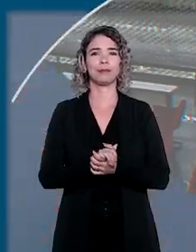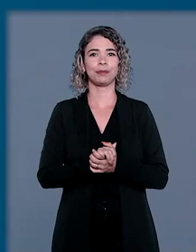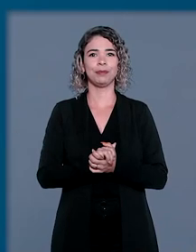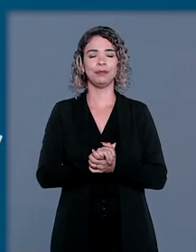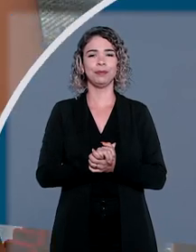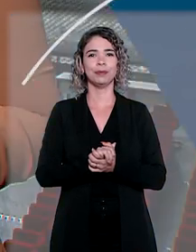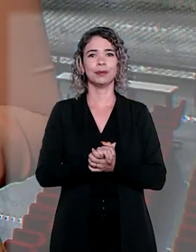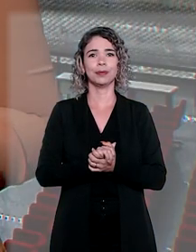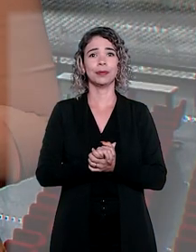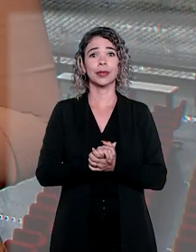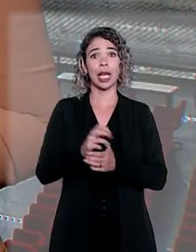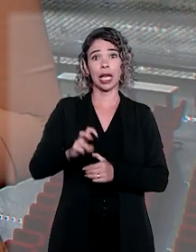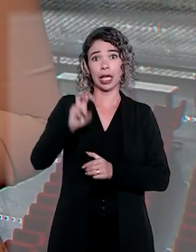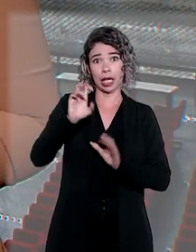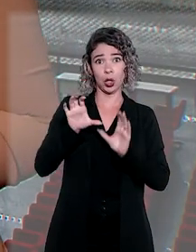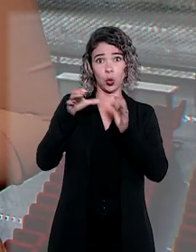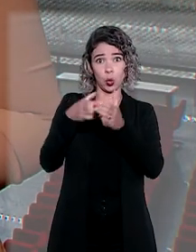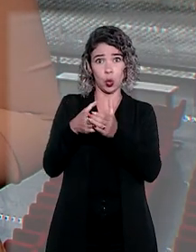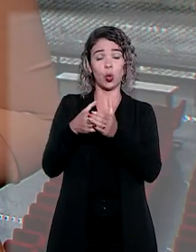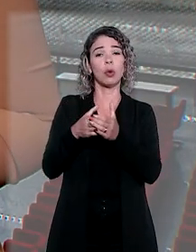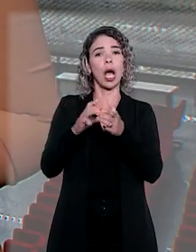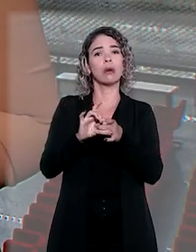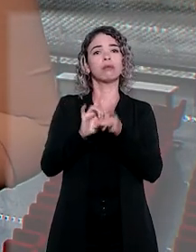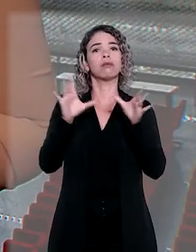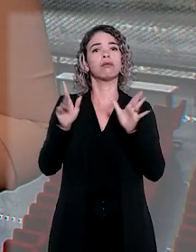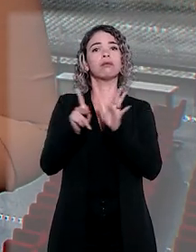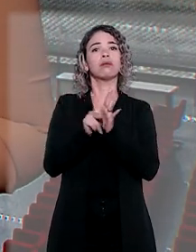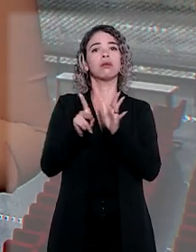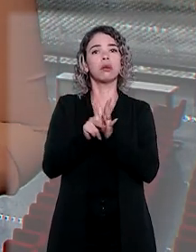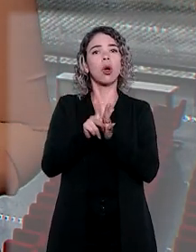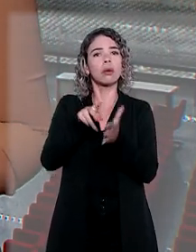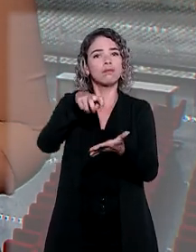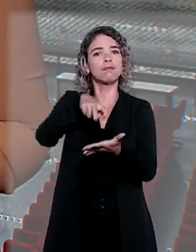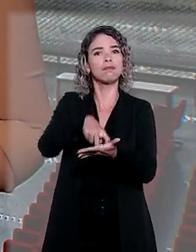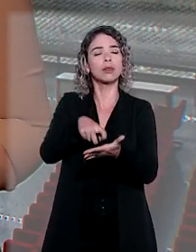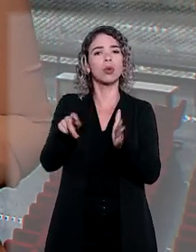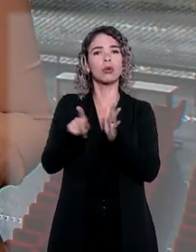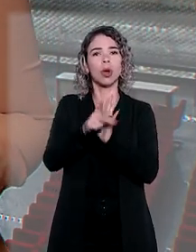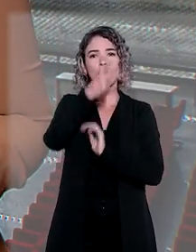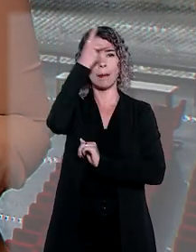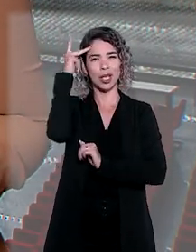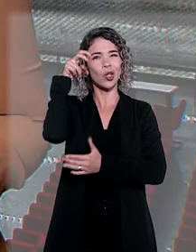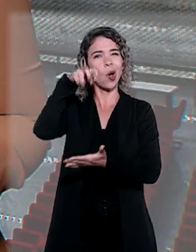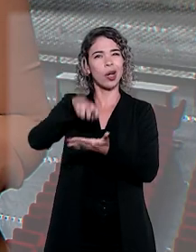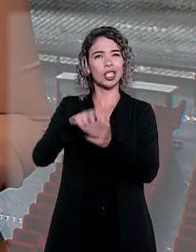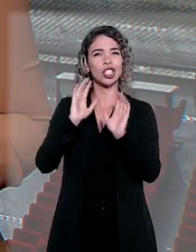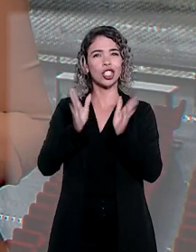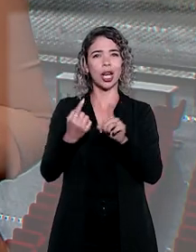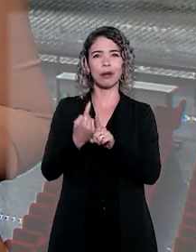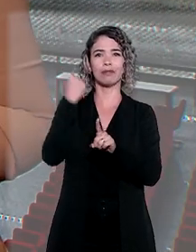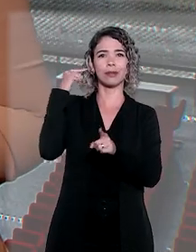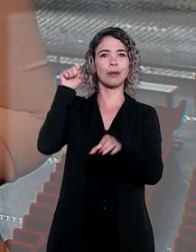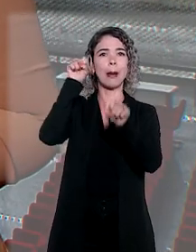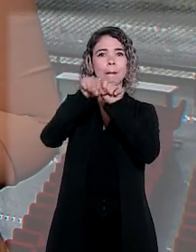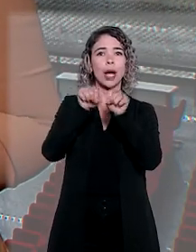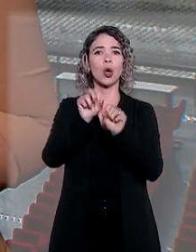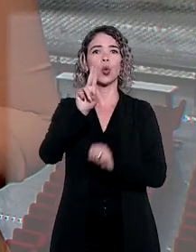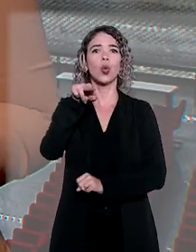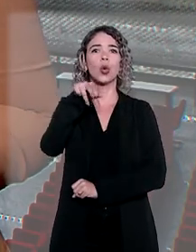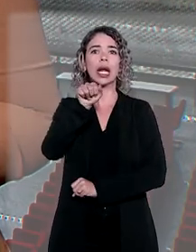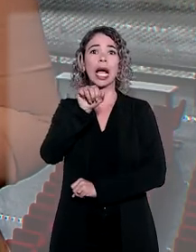Anvisa. Já a quinta turma deferiu o pedido de execução provisória das penas dos réus condenados pela chacina de